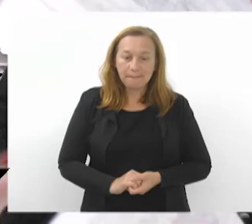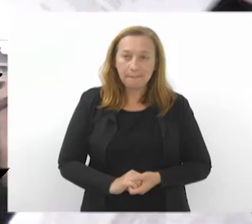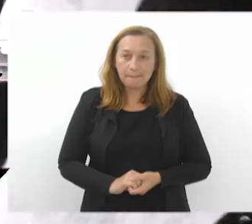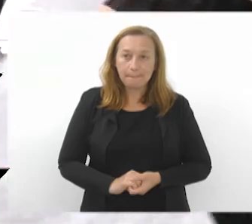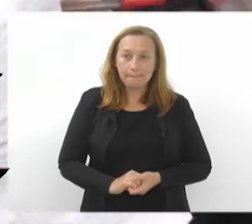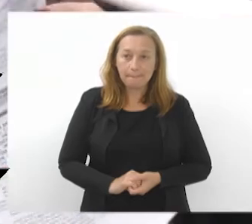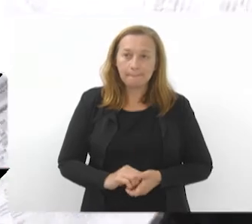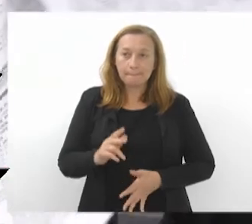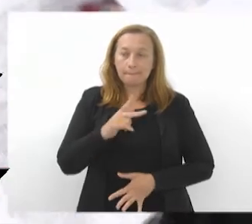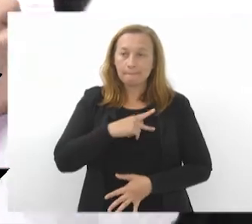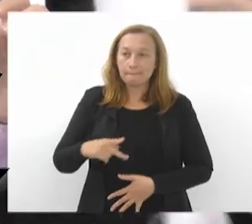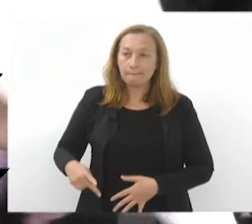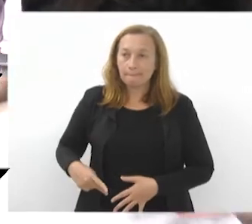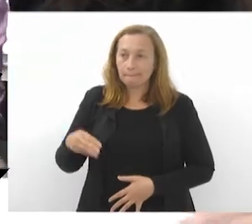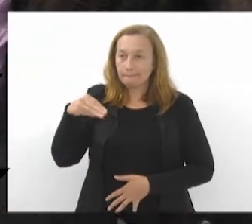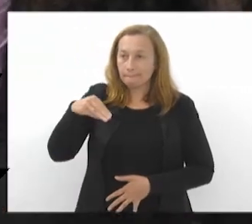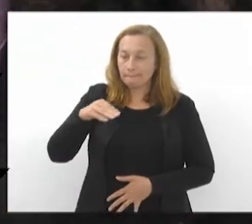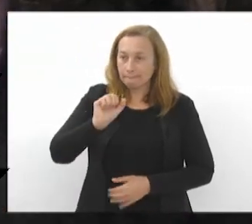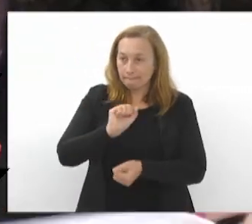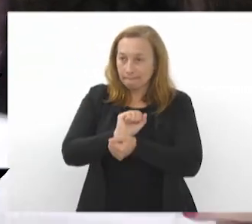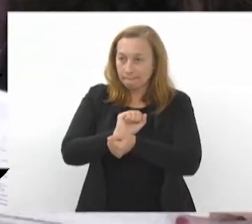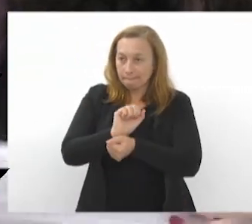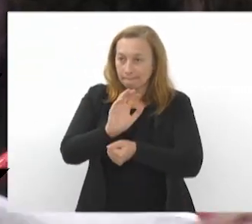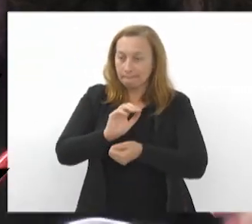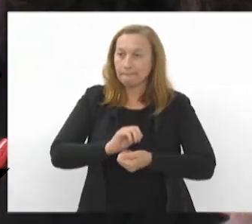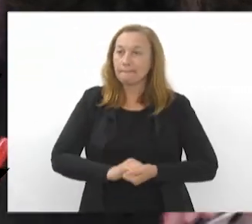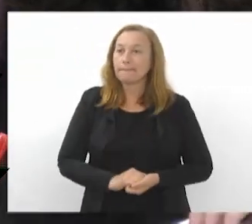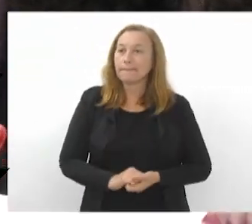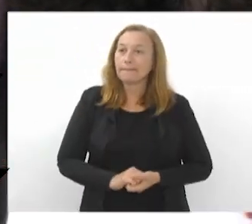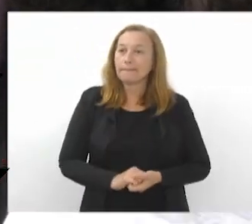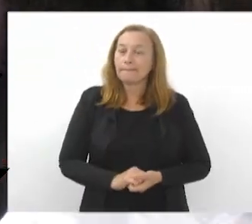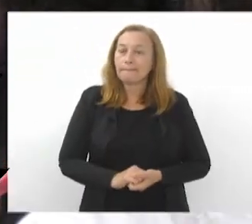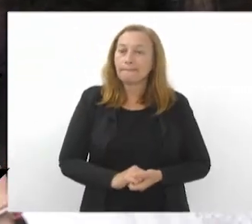Presidente, um minutinho só. Tá ok.